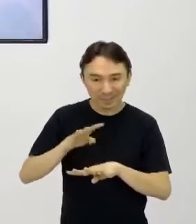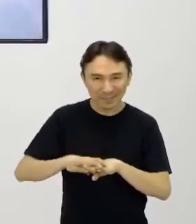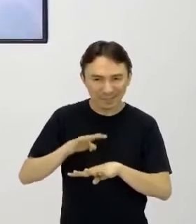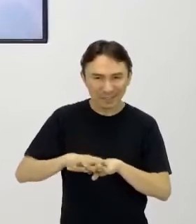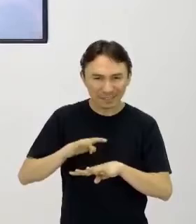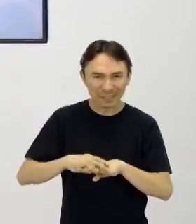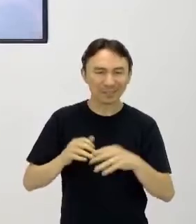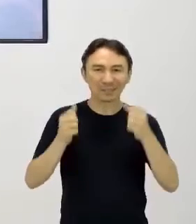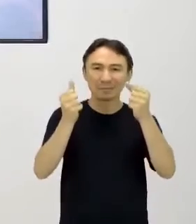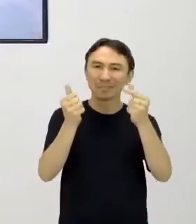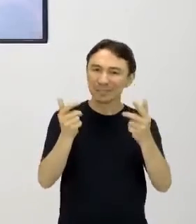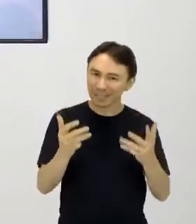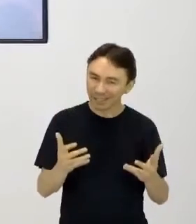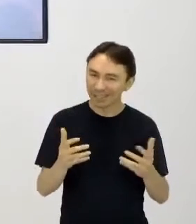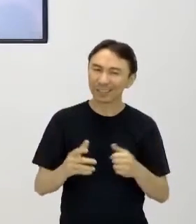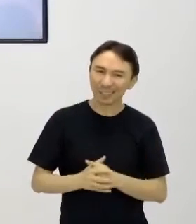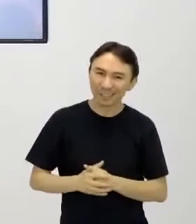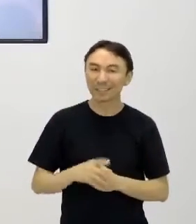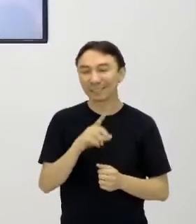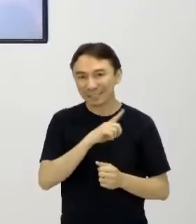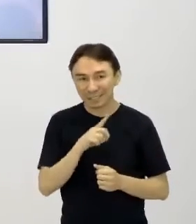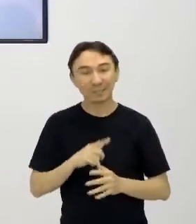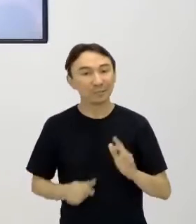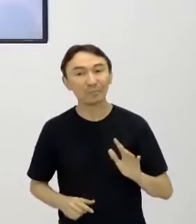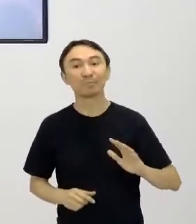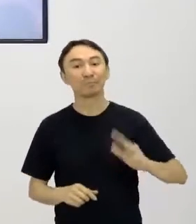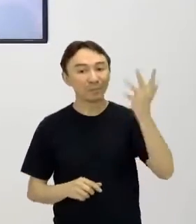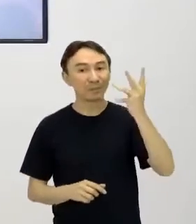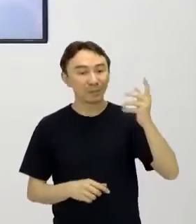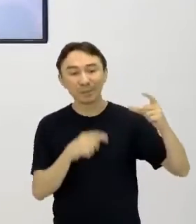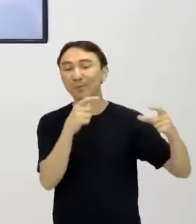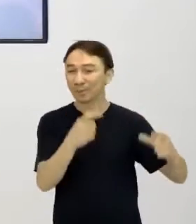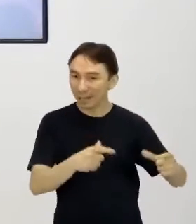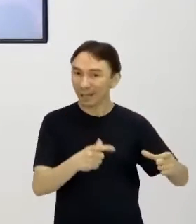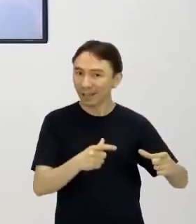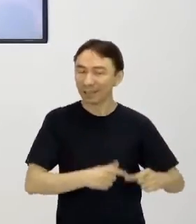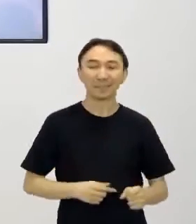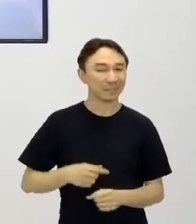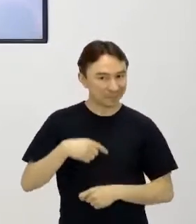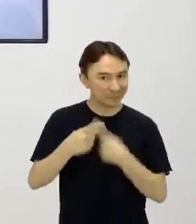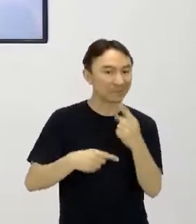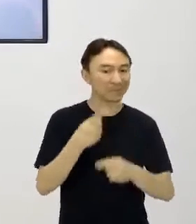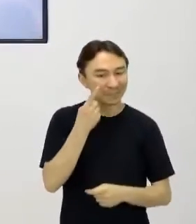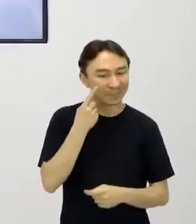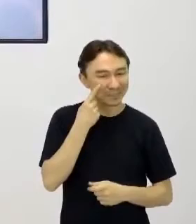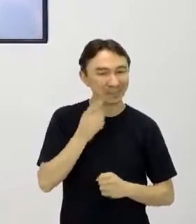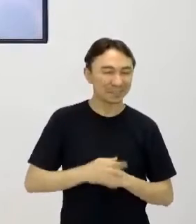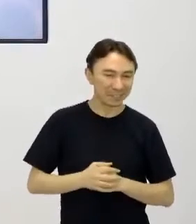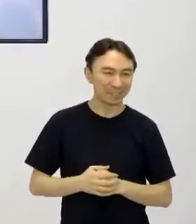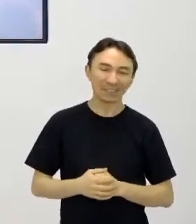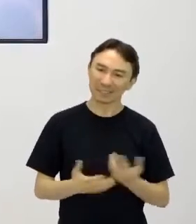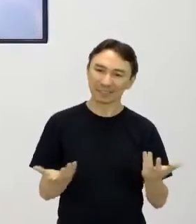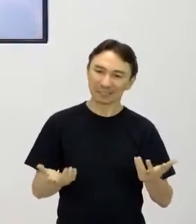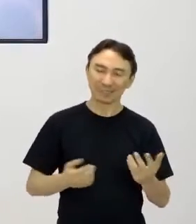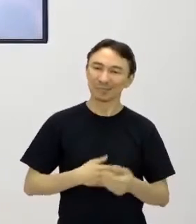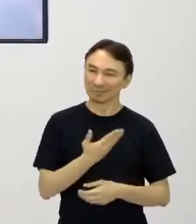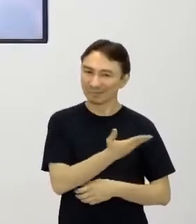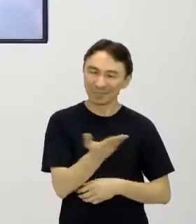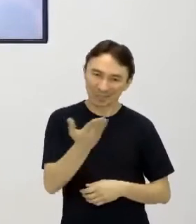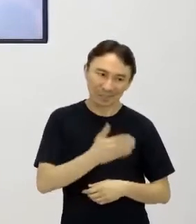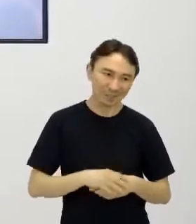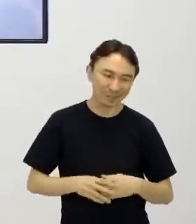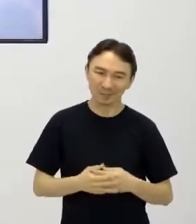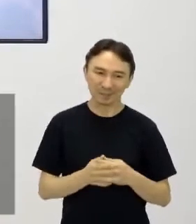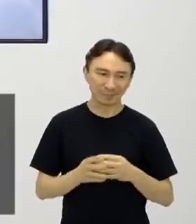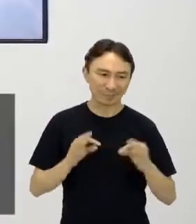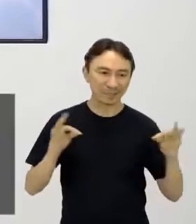um fenômeno que aconteceu em uma região, vocês vão ver já já. Então, assim, já quero agradecer a todos os professores que estão aqui comigo no